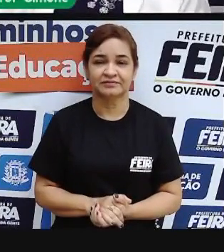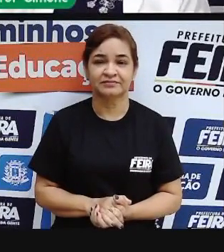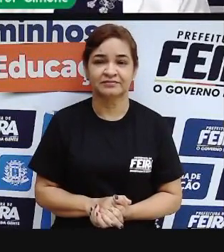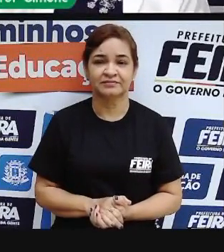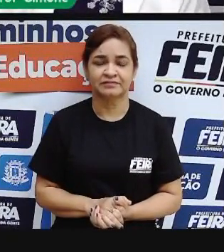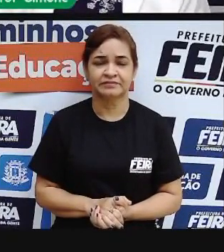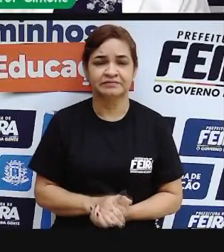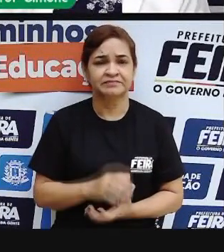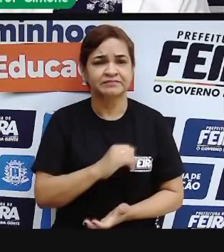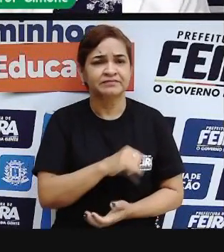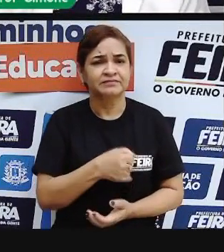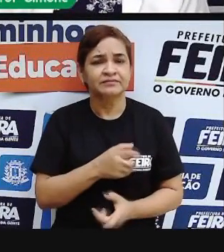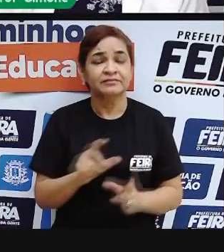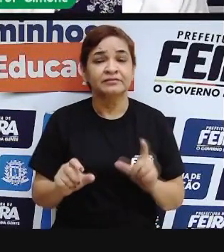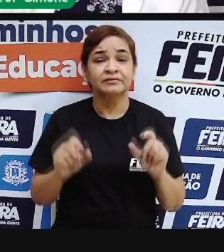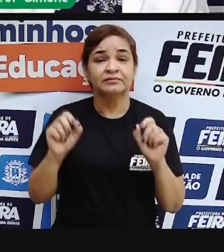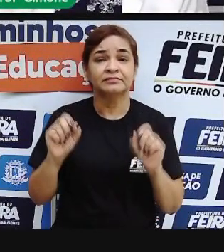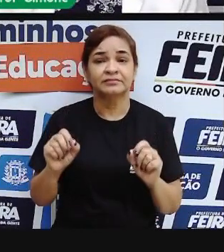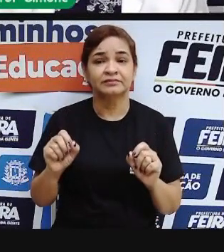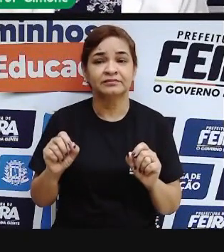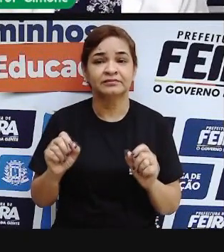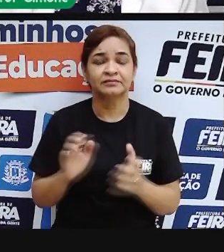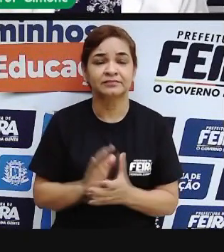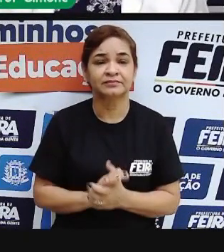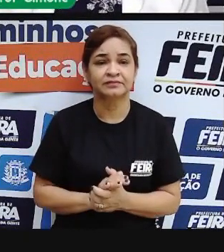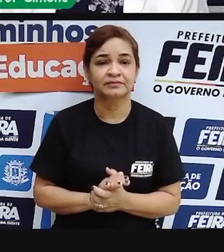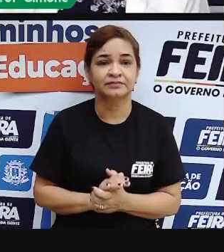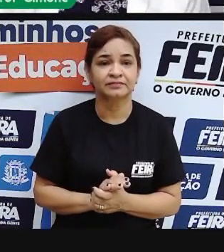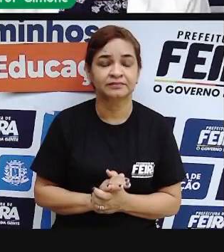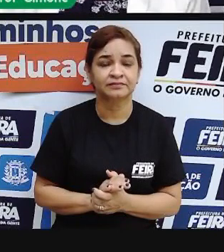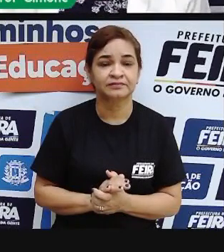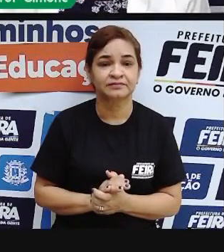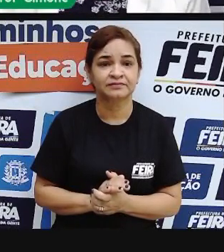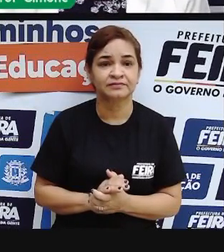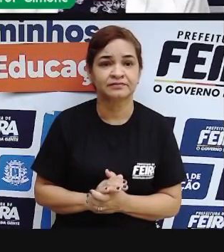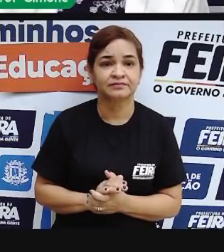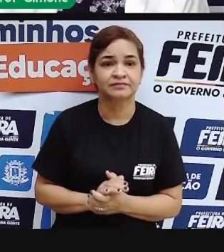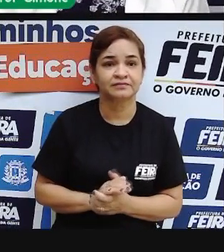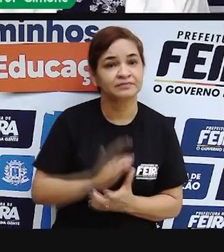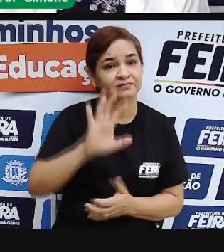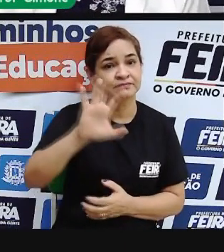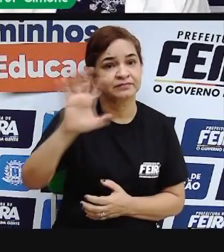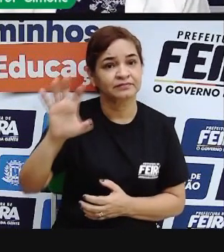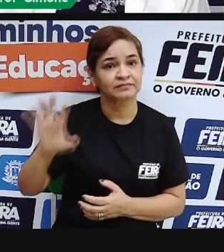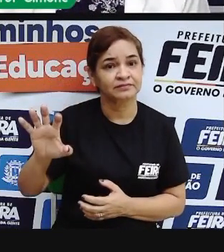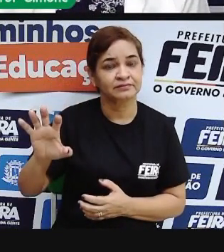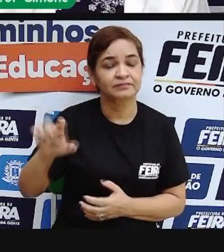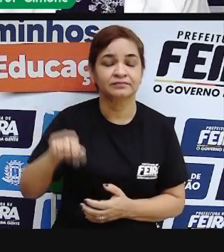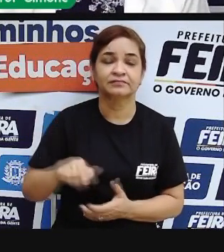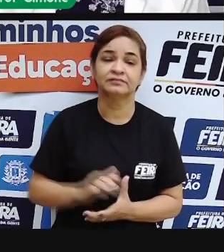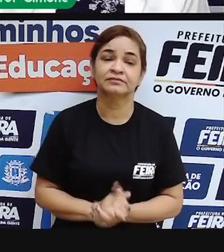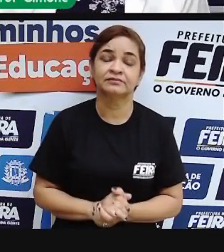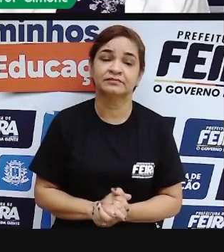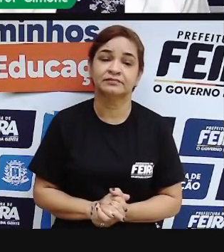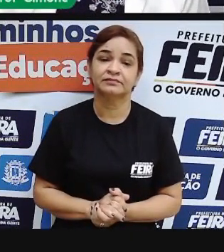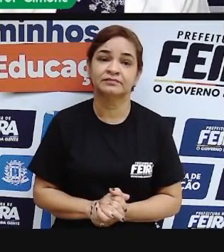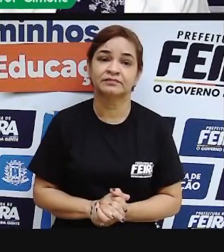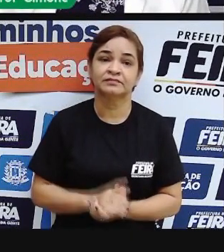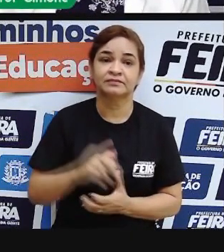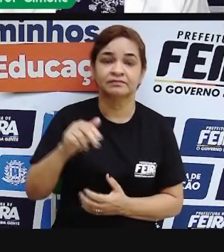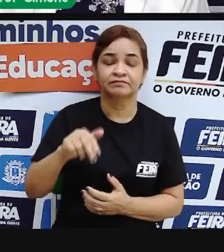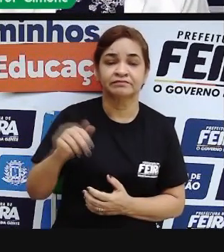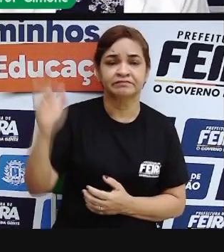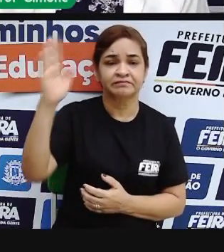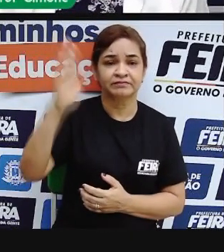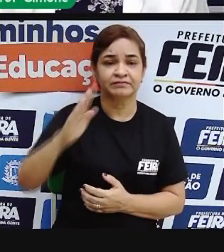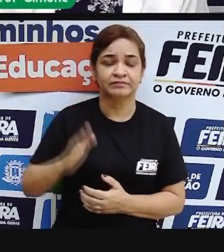O São João é uma tradição nordestina. Vamos descobrir por quê? No Brasil, as festas